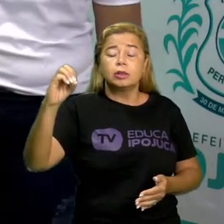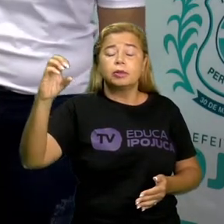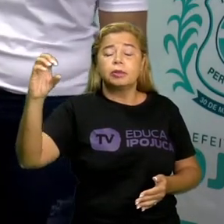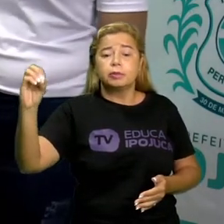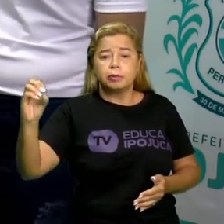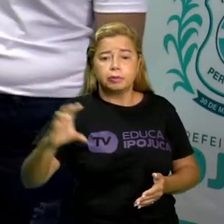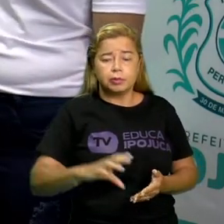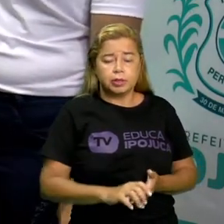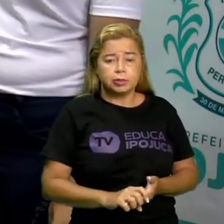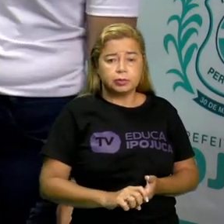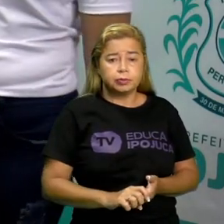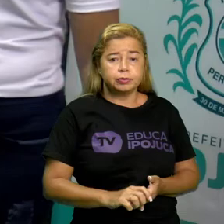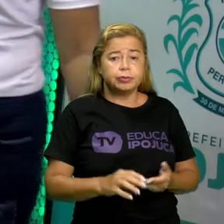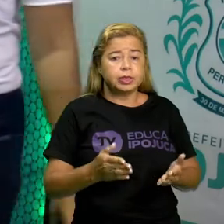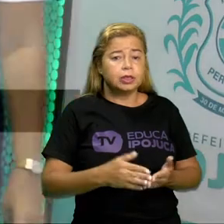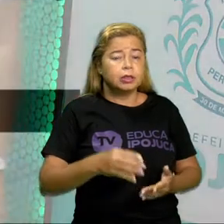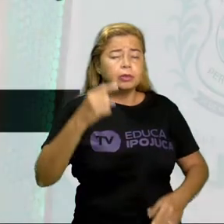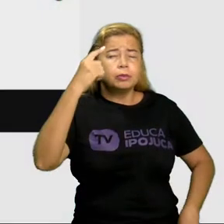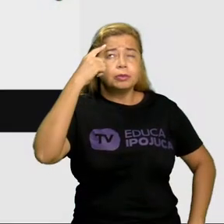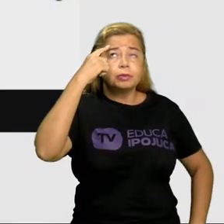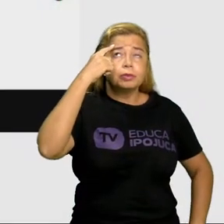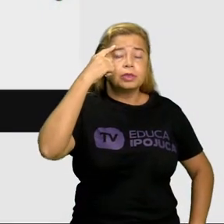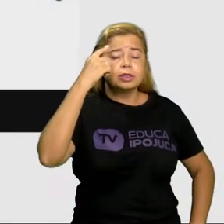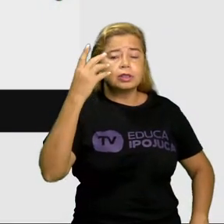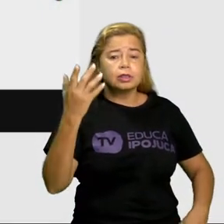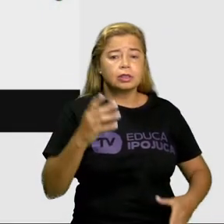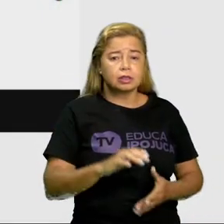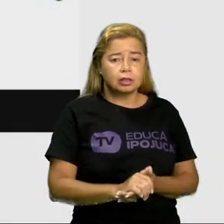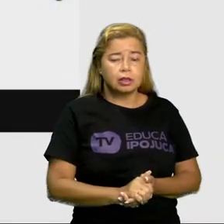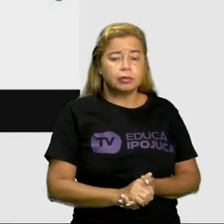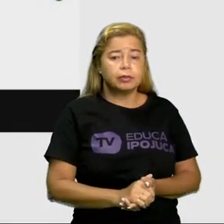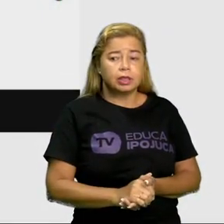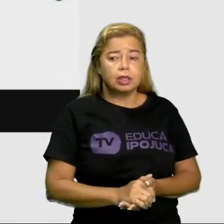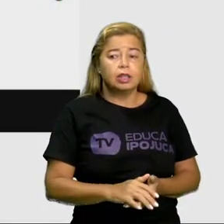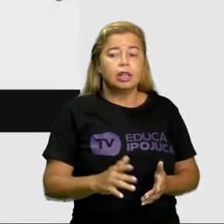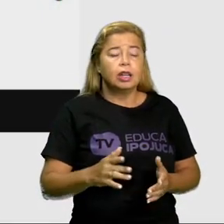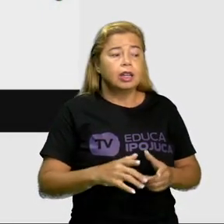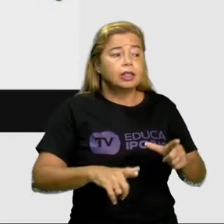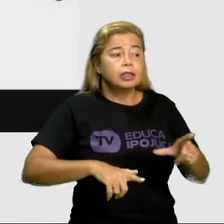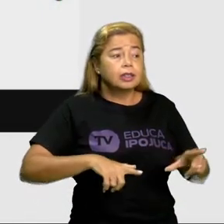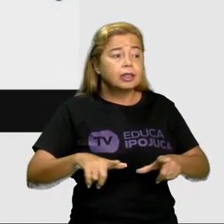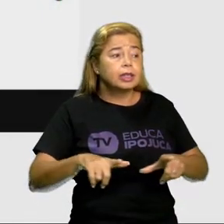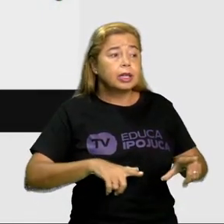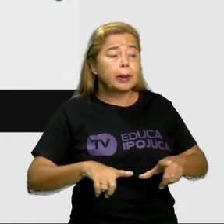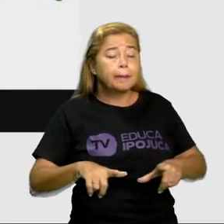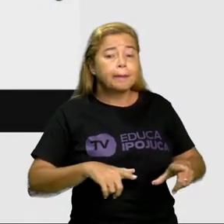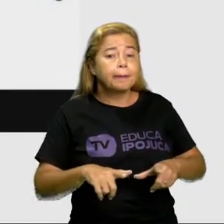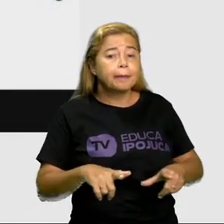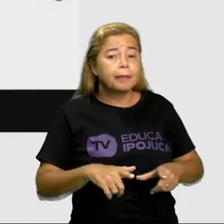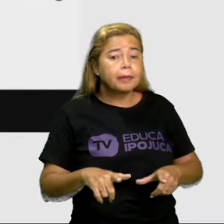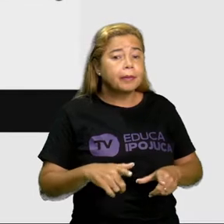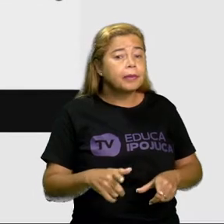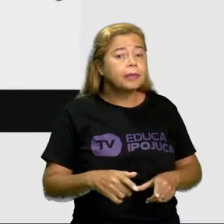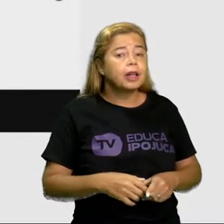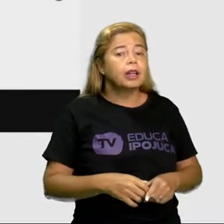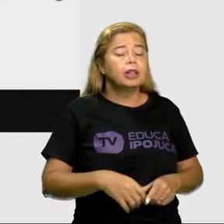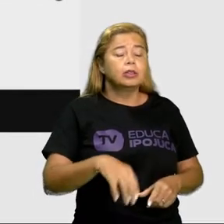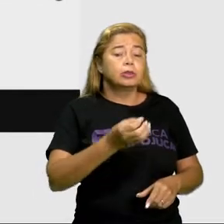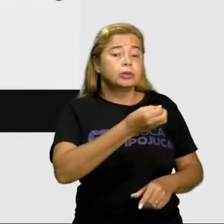gente pensar, operações com números naturais, a gente pode realizar vários tipos de